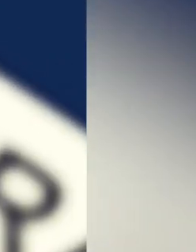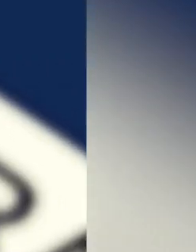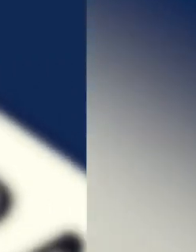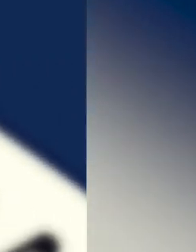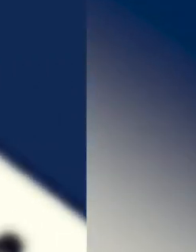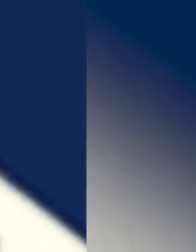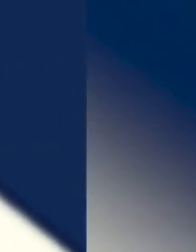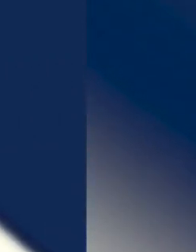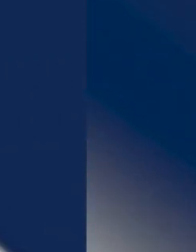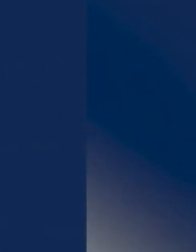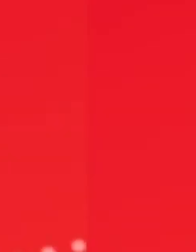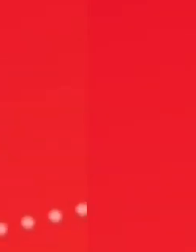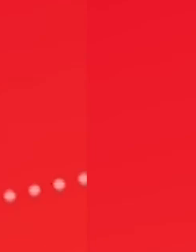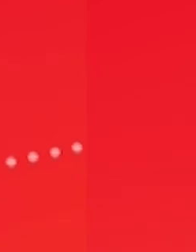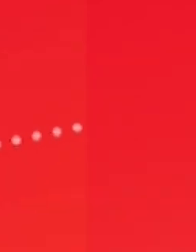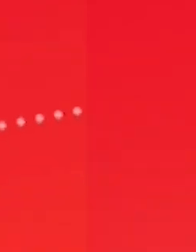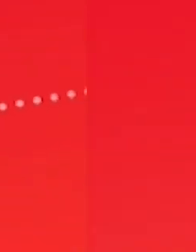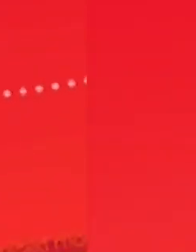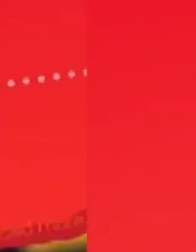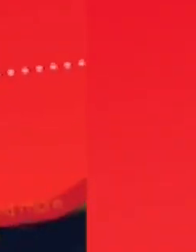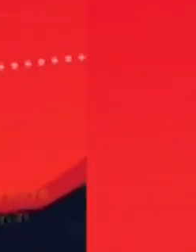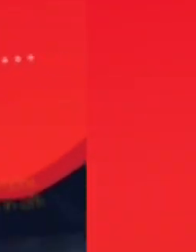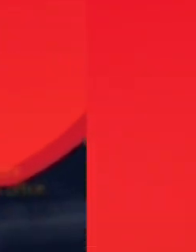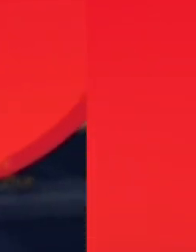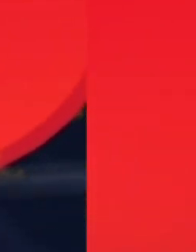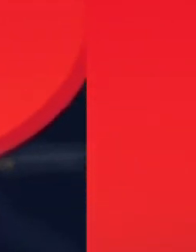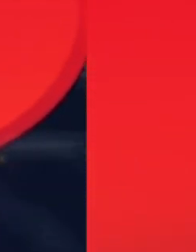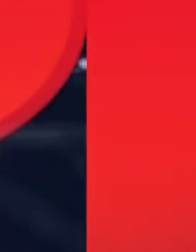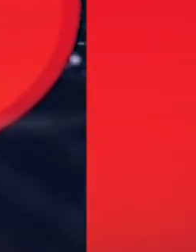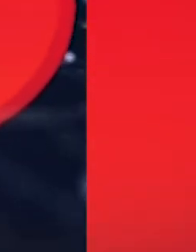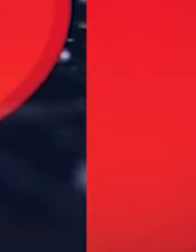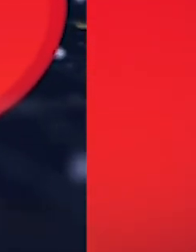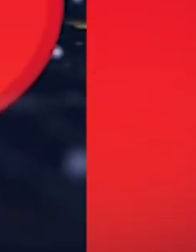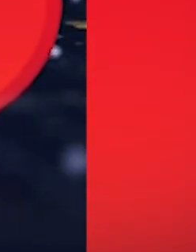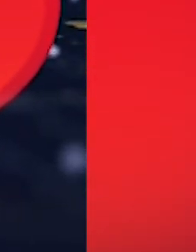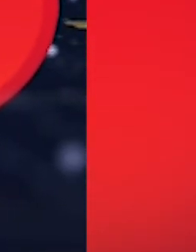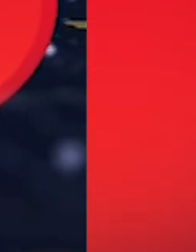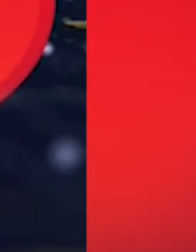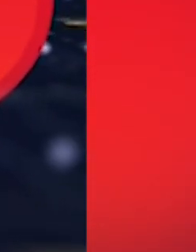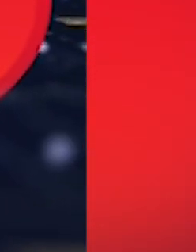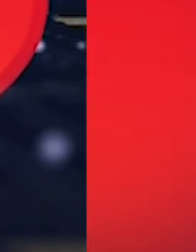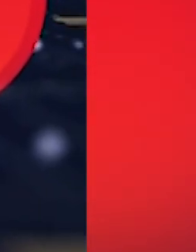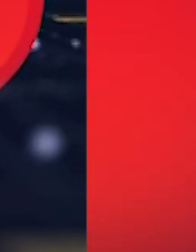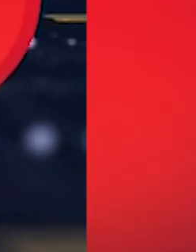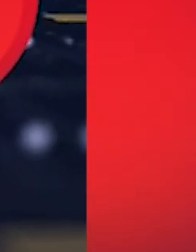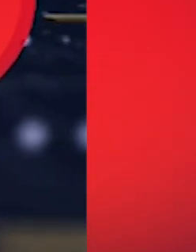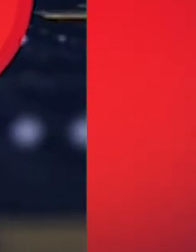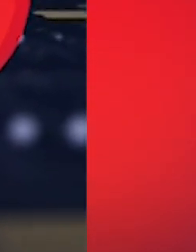Thank you.